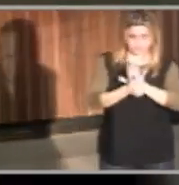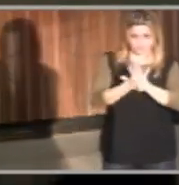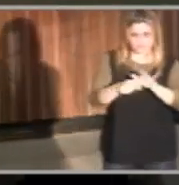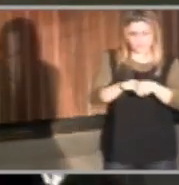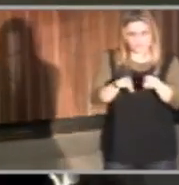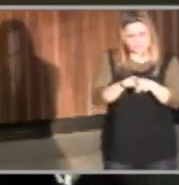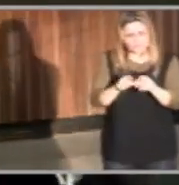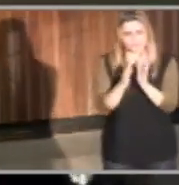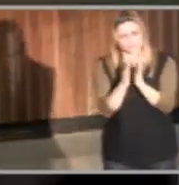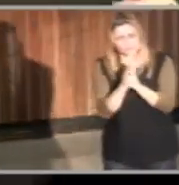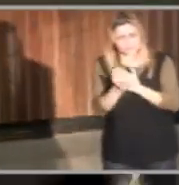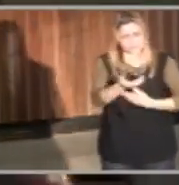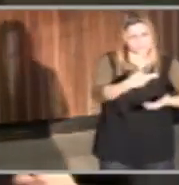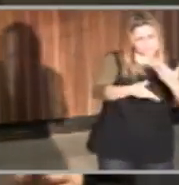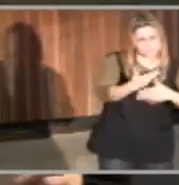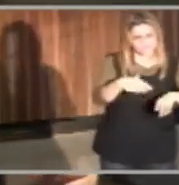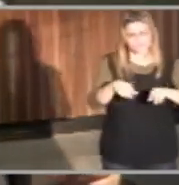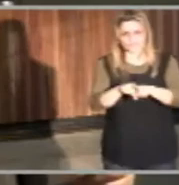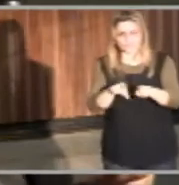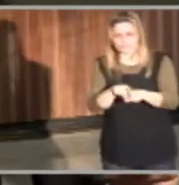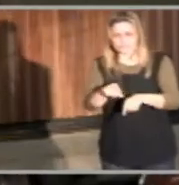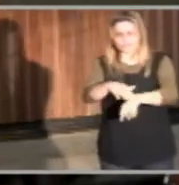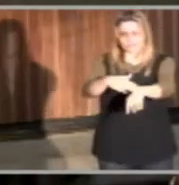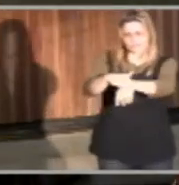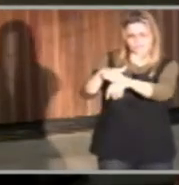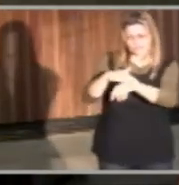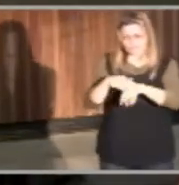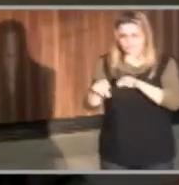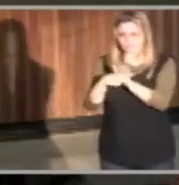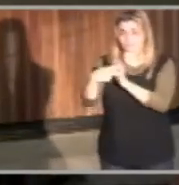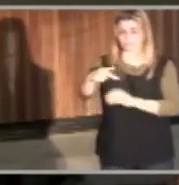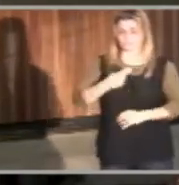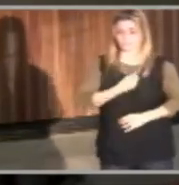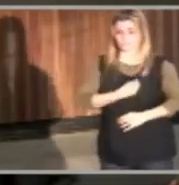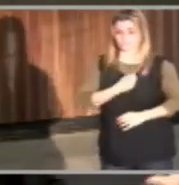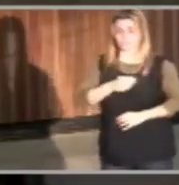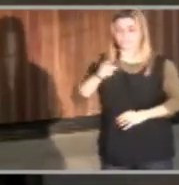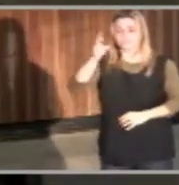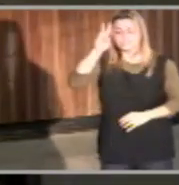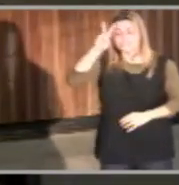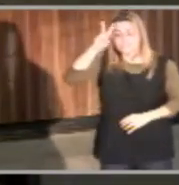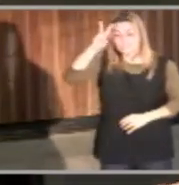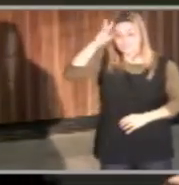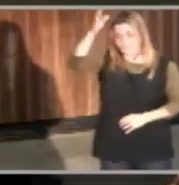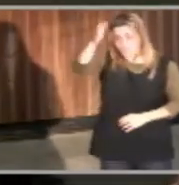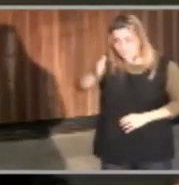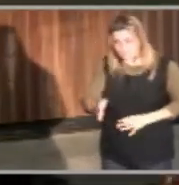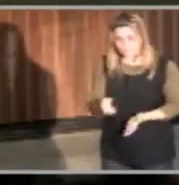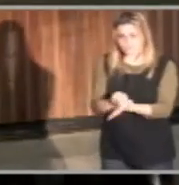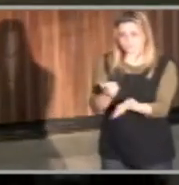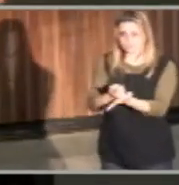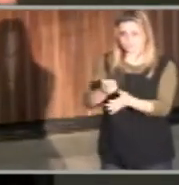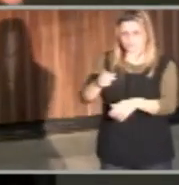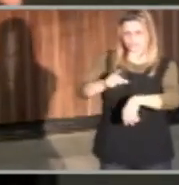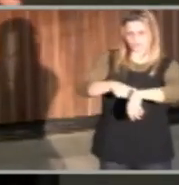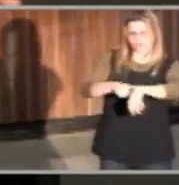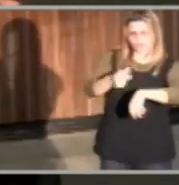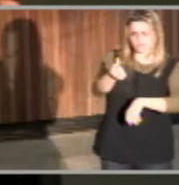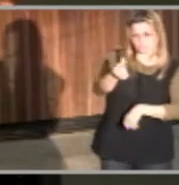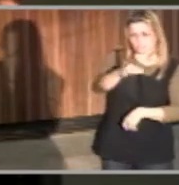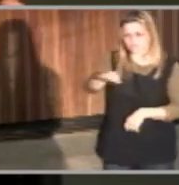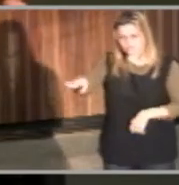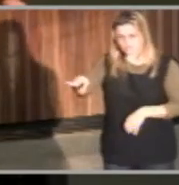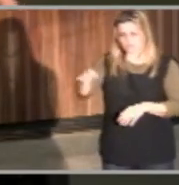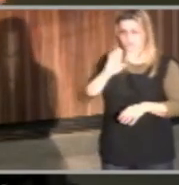Deus, confrontando um ao outro, falando da sua vida, e a gente vai fazer isso toda terça-feira, entre as 6:30